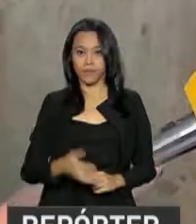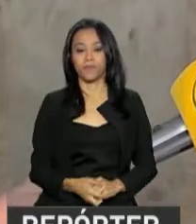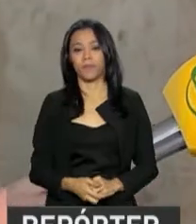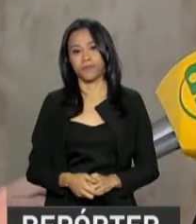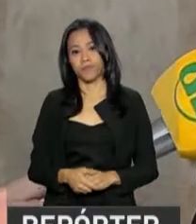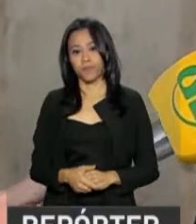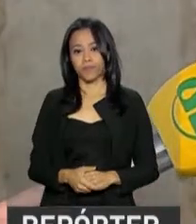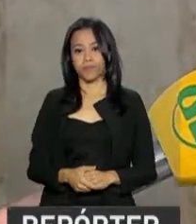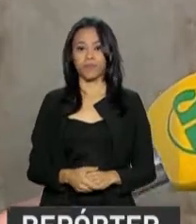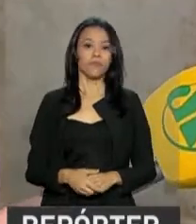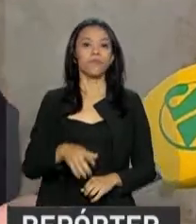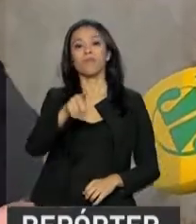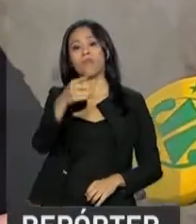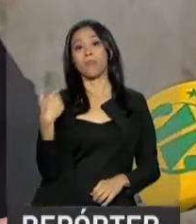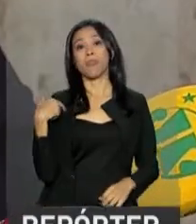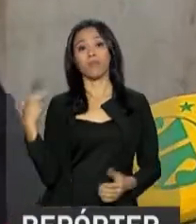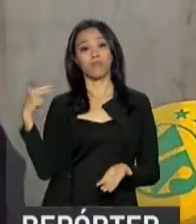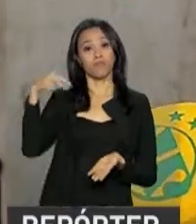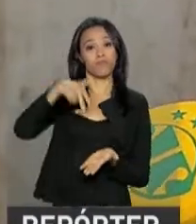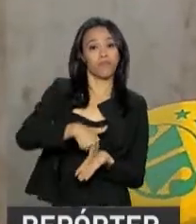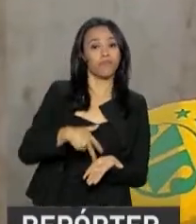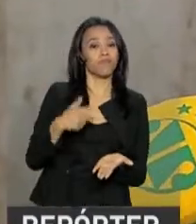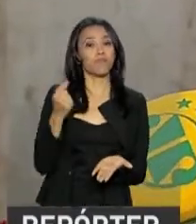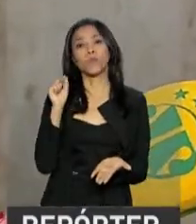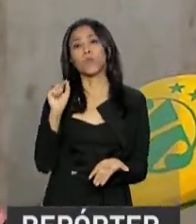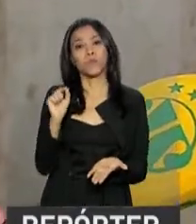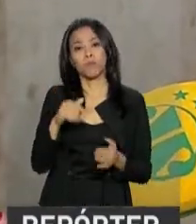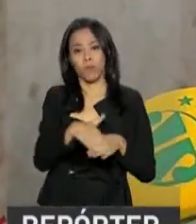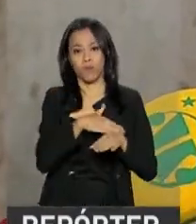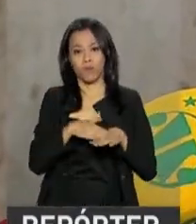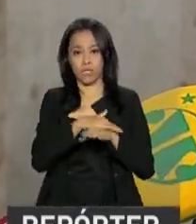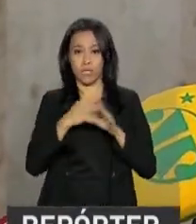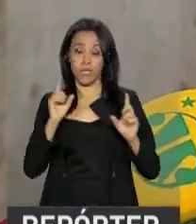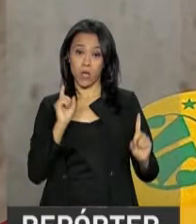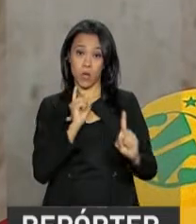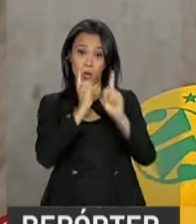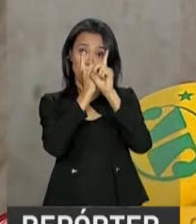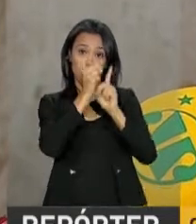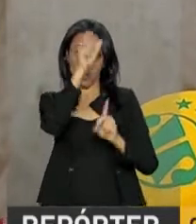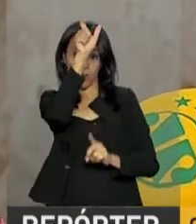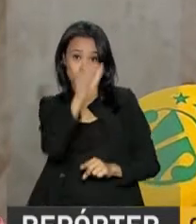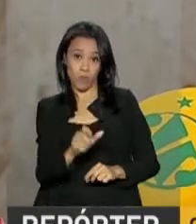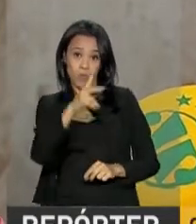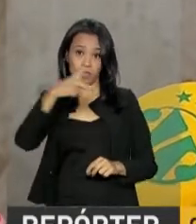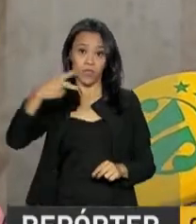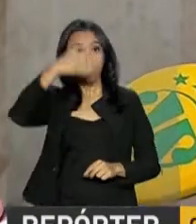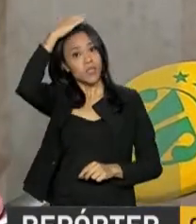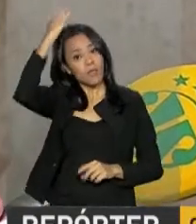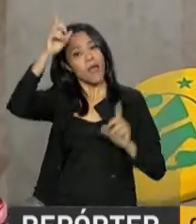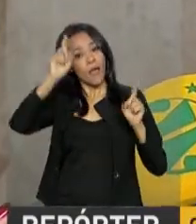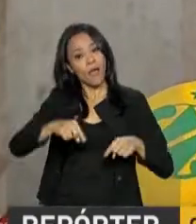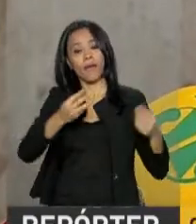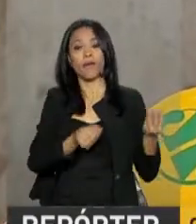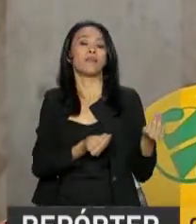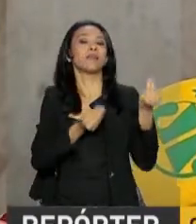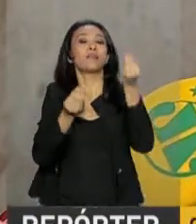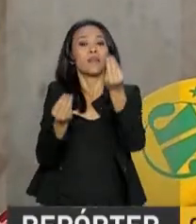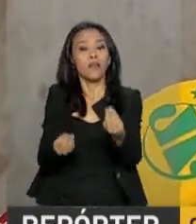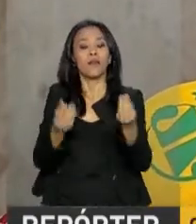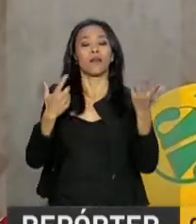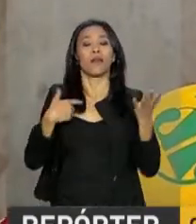o motivo da minha vinda aqui conversar com o presidente foi fazer a entrega formal do plano de gestão